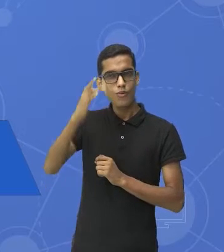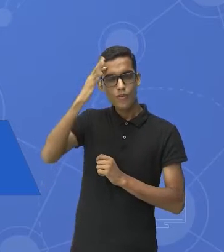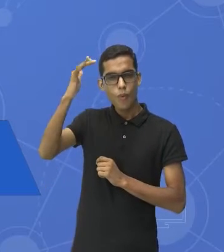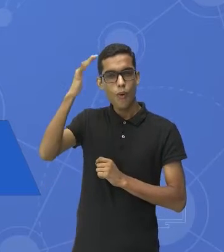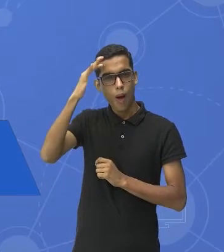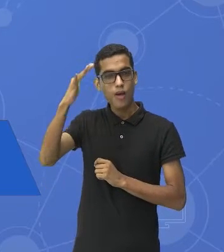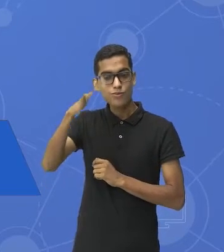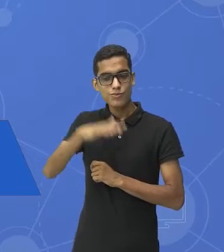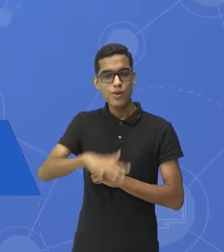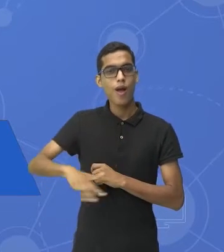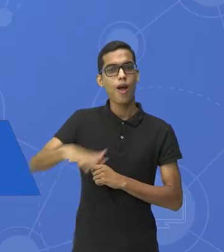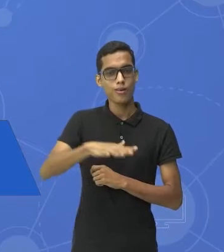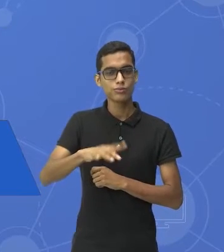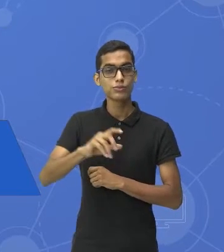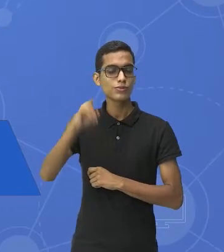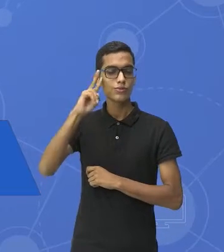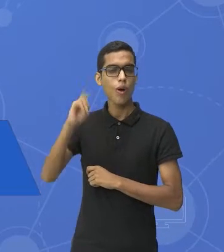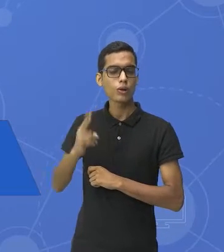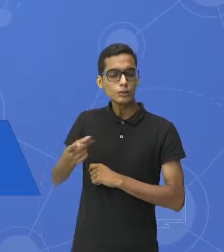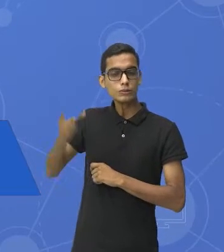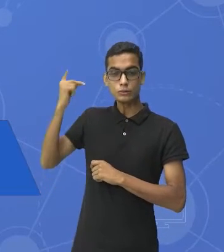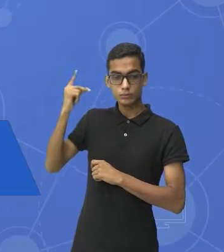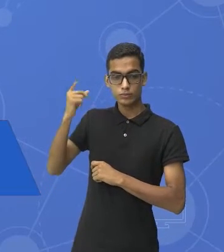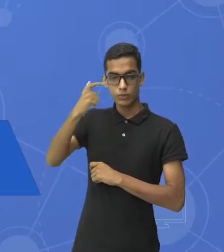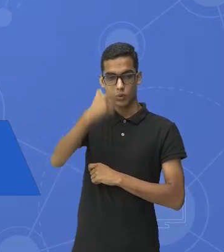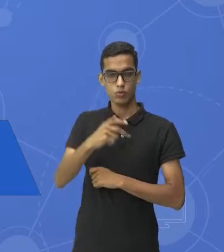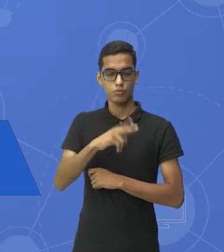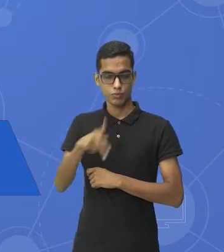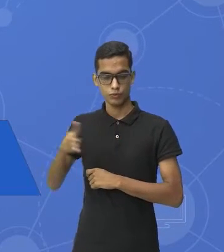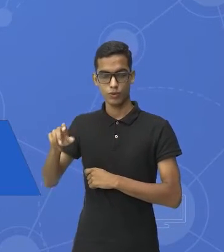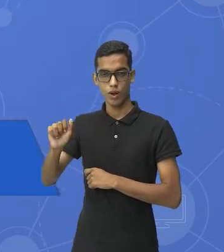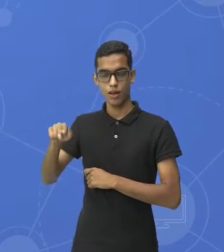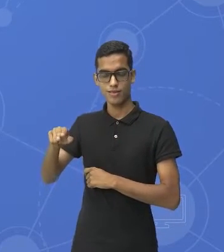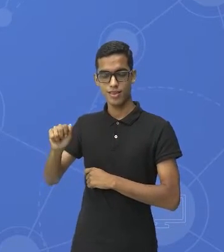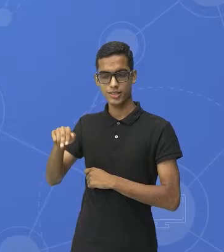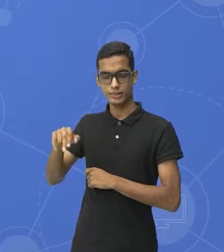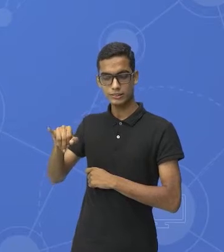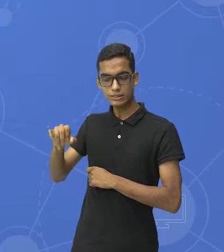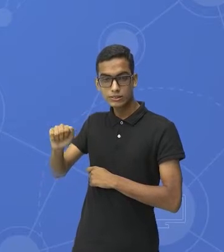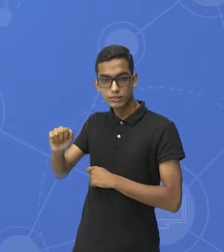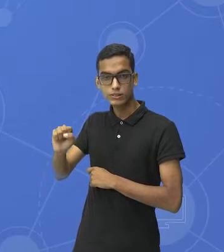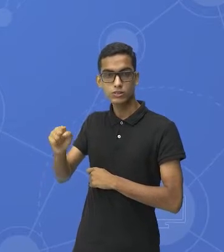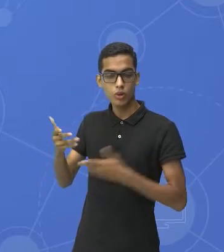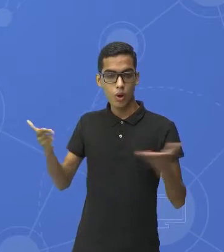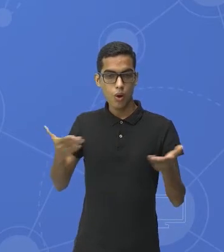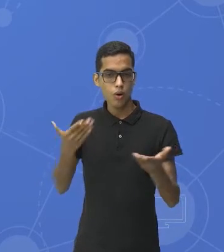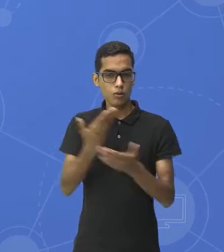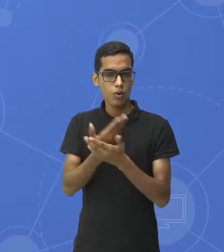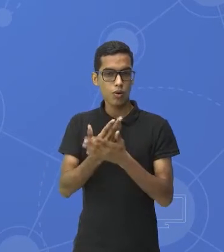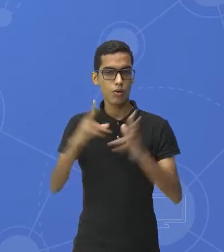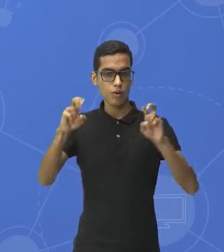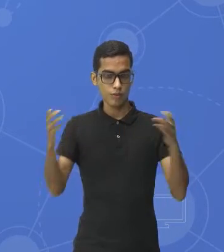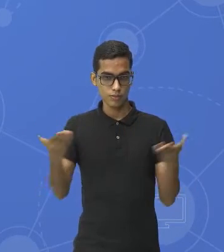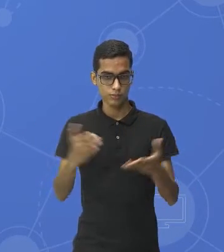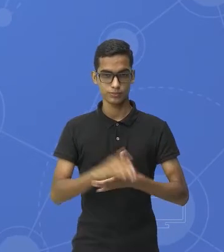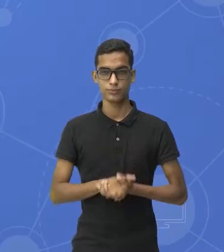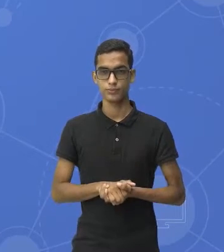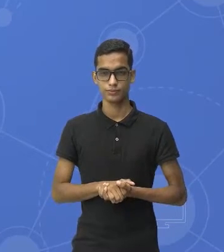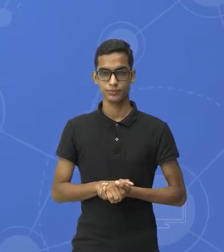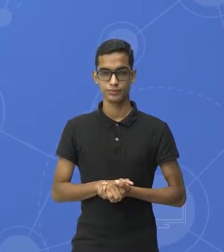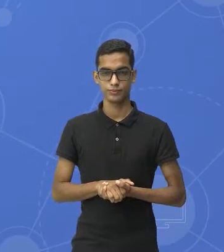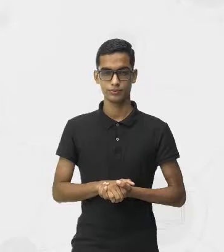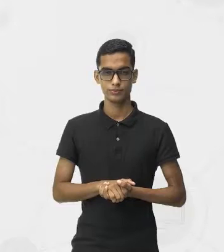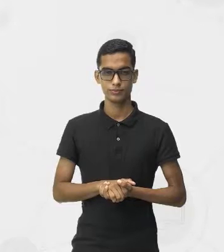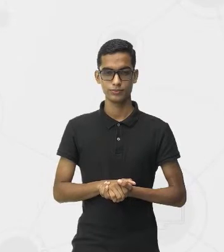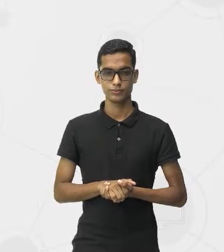História Antiga. Eu sou o professor Ananias Carvalho, seu professor de História, e hoje a gente vai para a nossa aula. Vamos lá para o tema da aula de hoje?